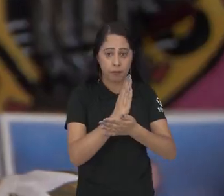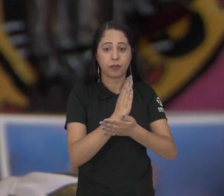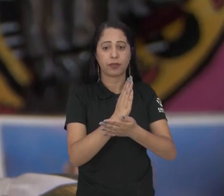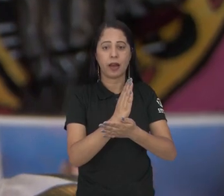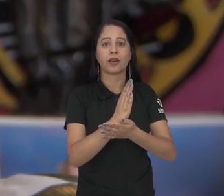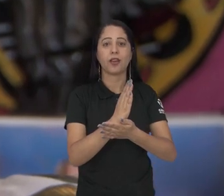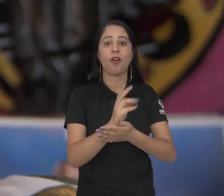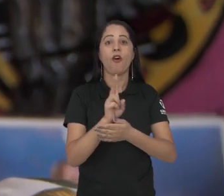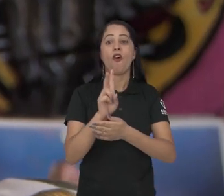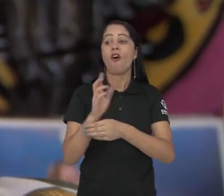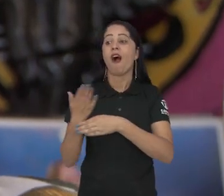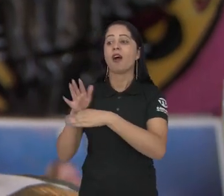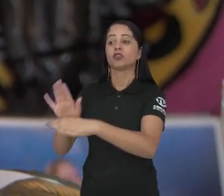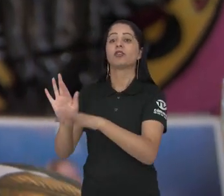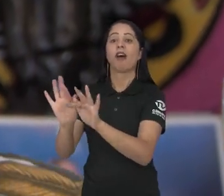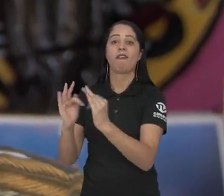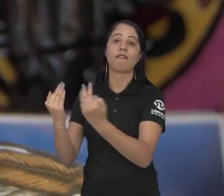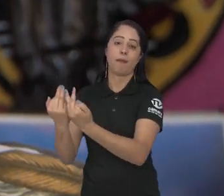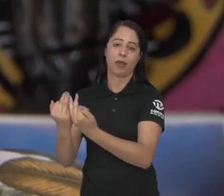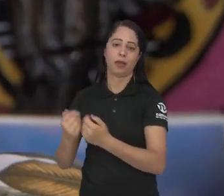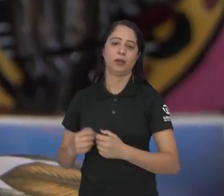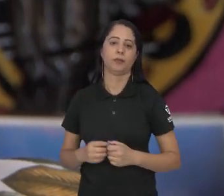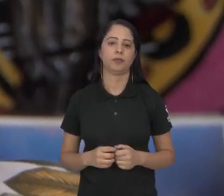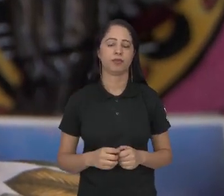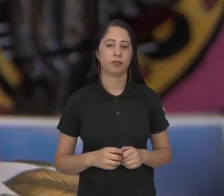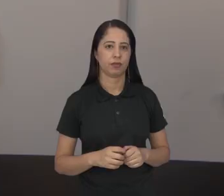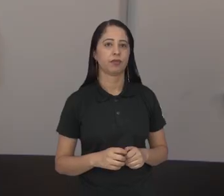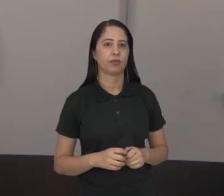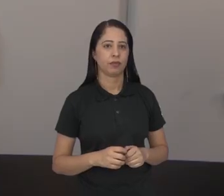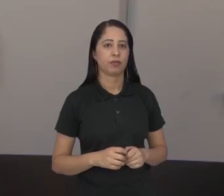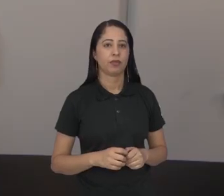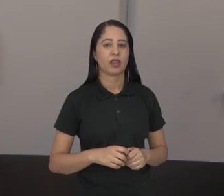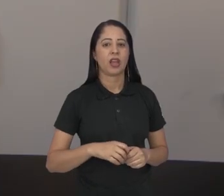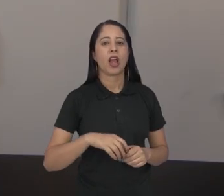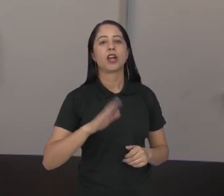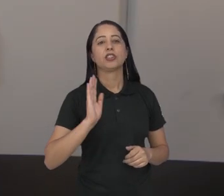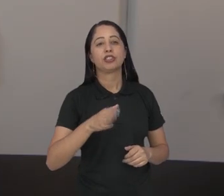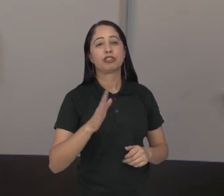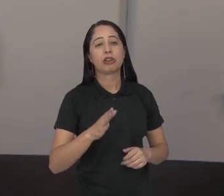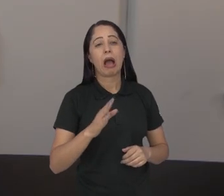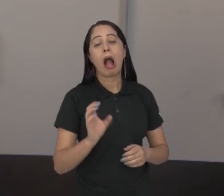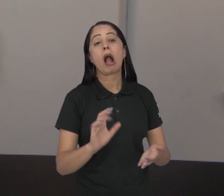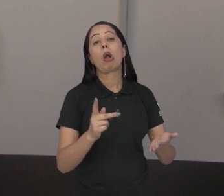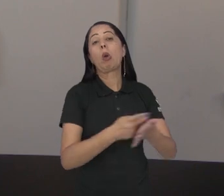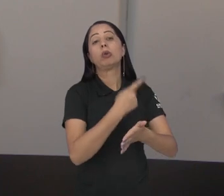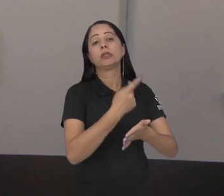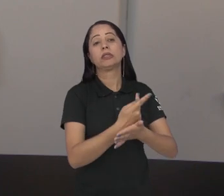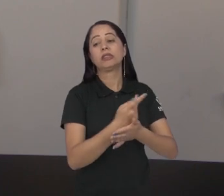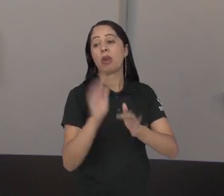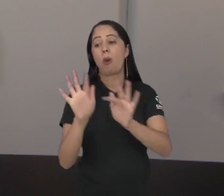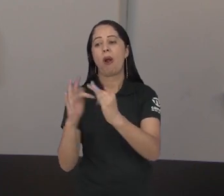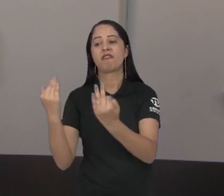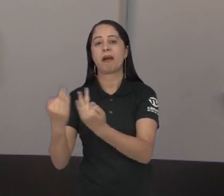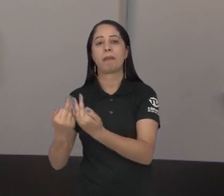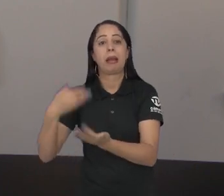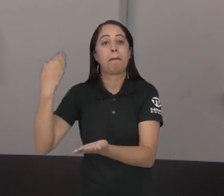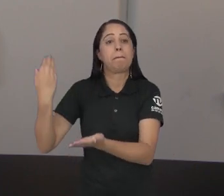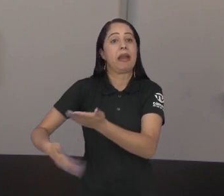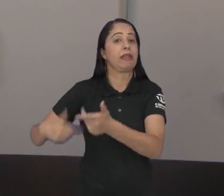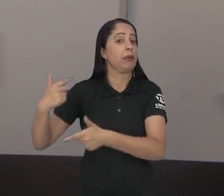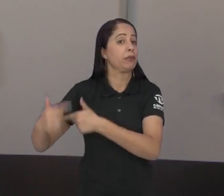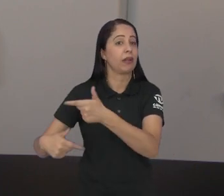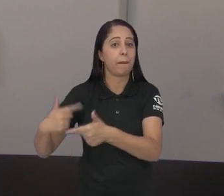seja aprovado deve ajudar muitas famílias já teve caso aqui que a família teve que parar de trabalhar